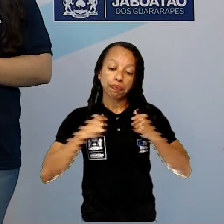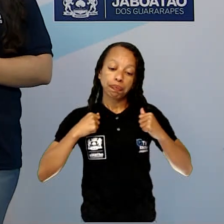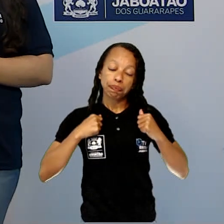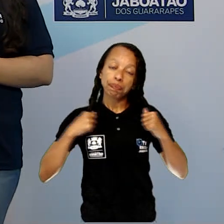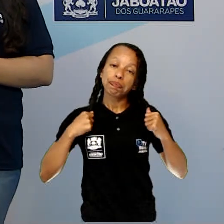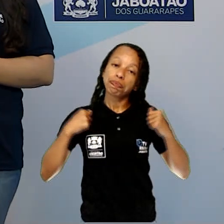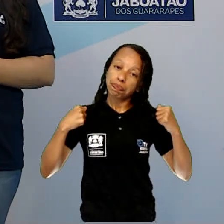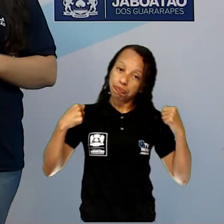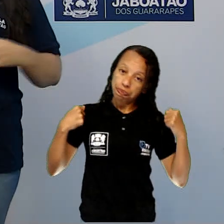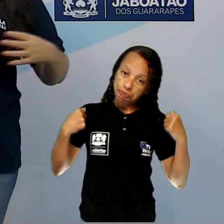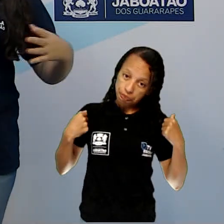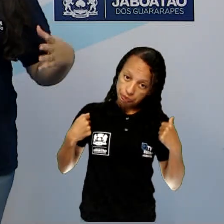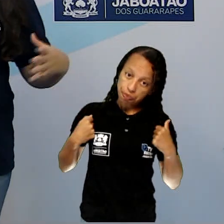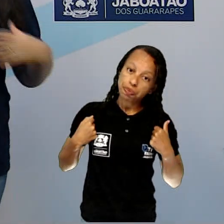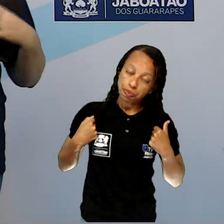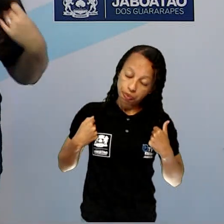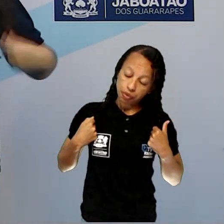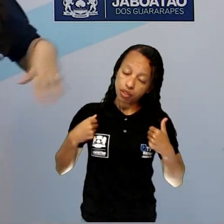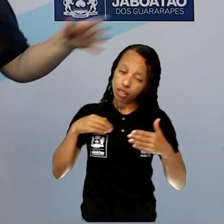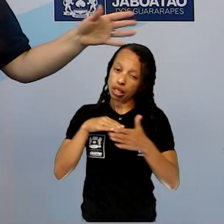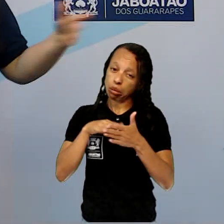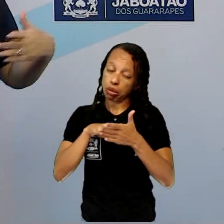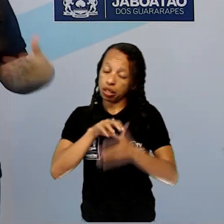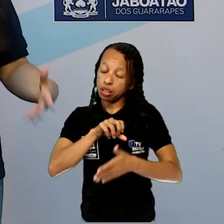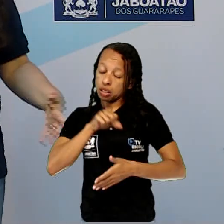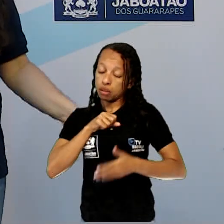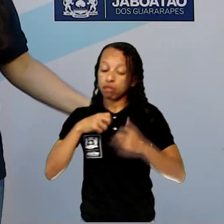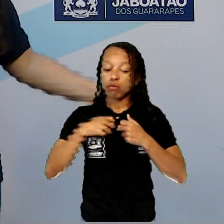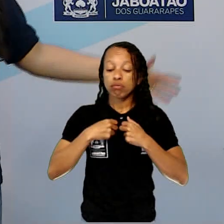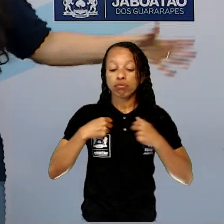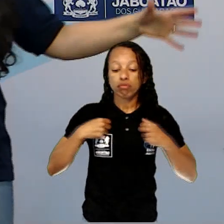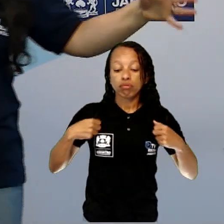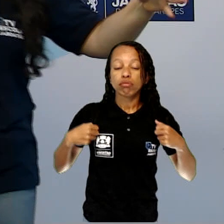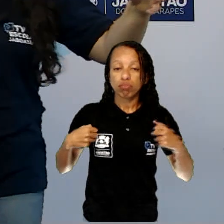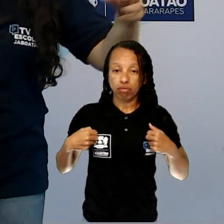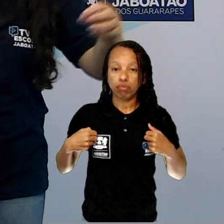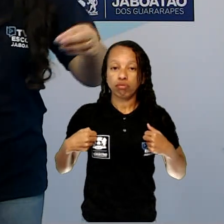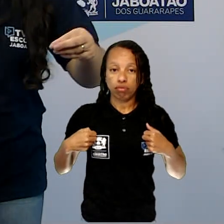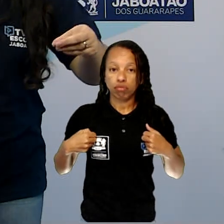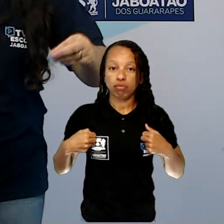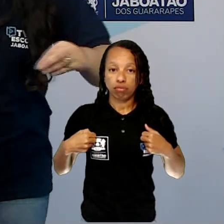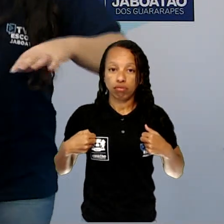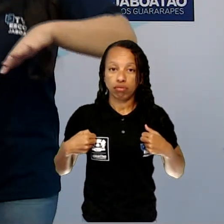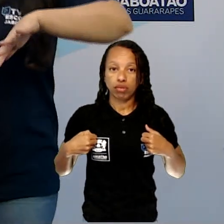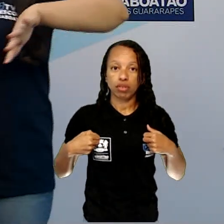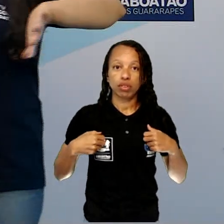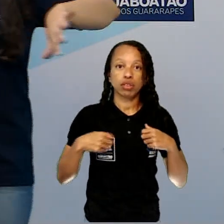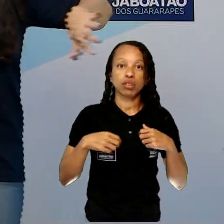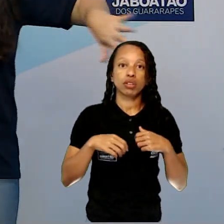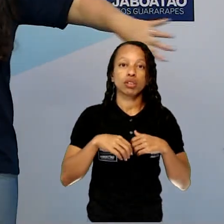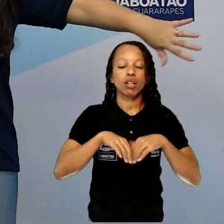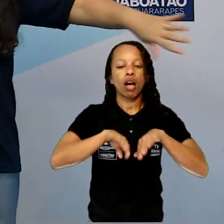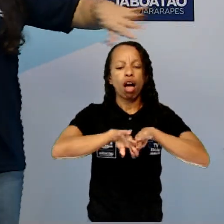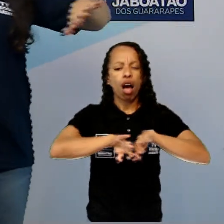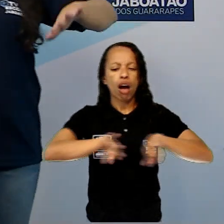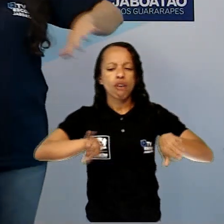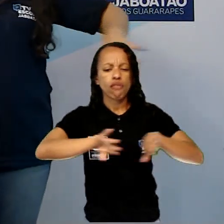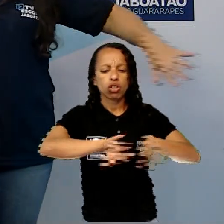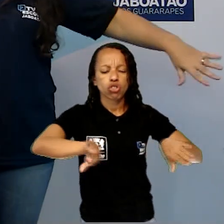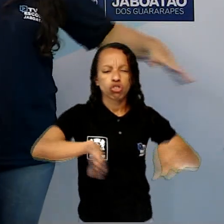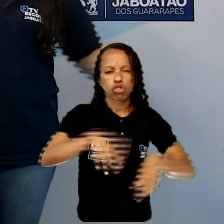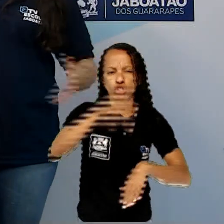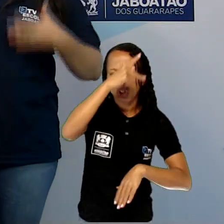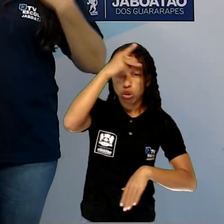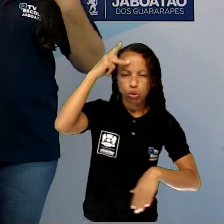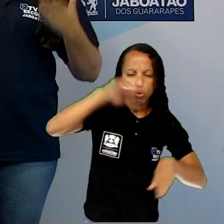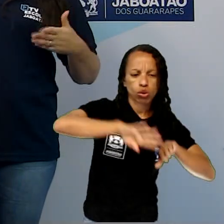e impedindo ela de respirar. Mantenha o local ventilado, ou seja, quando todo mundo se amontoar para ver o que aconteceu, manda todo mundo se afastar para a